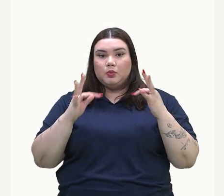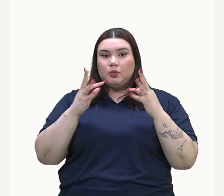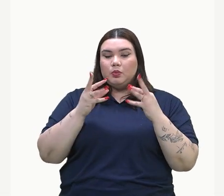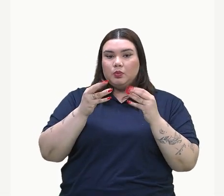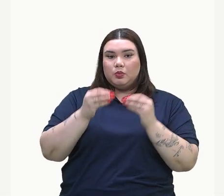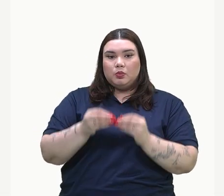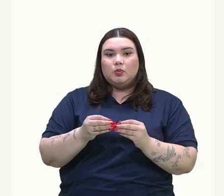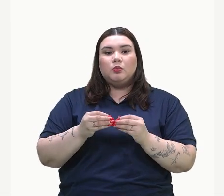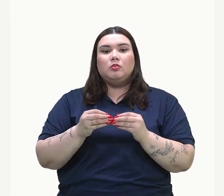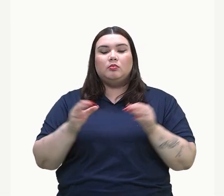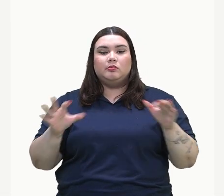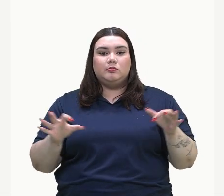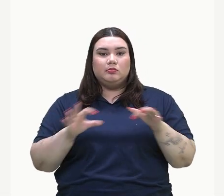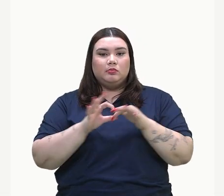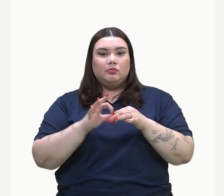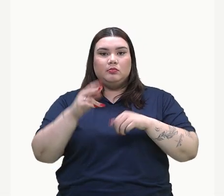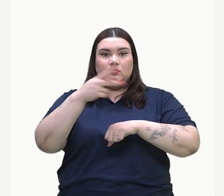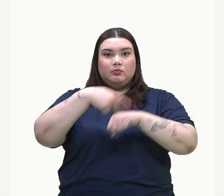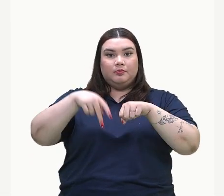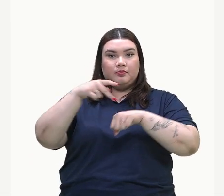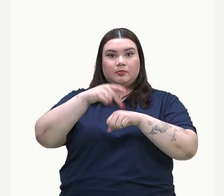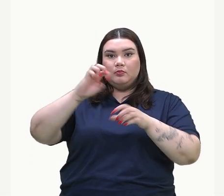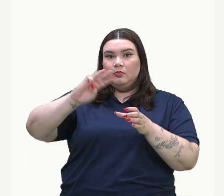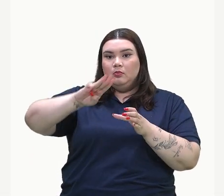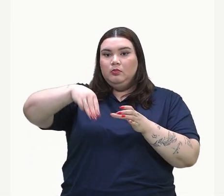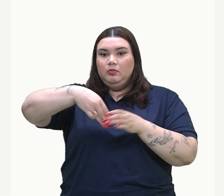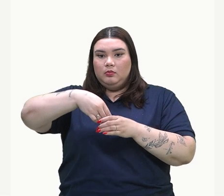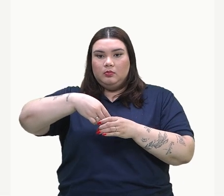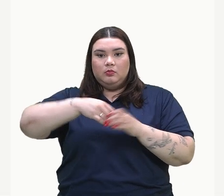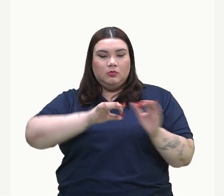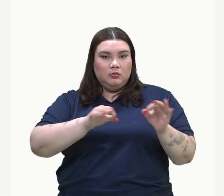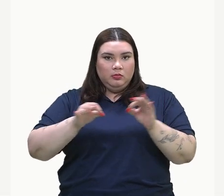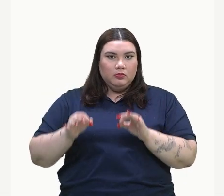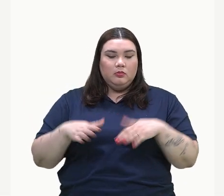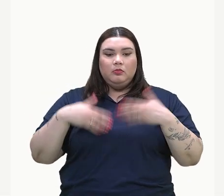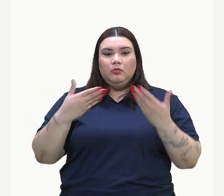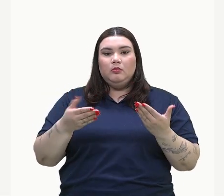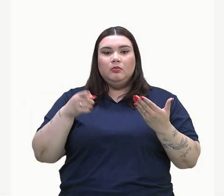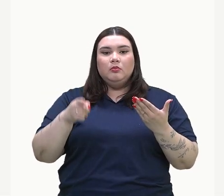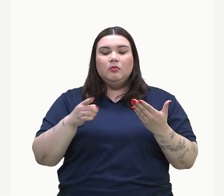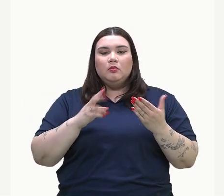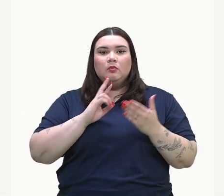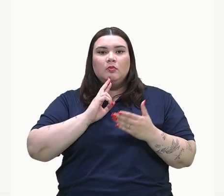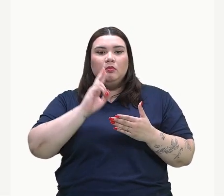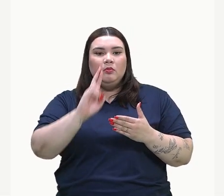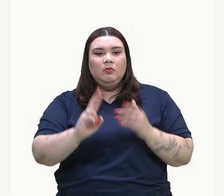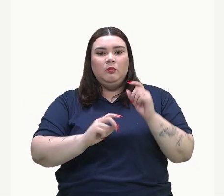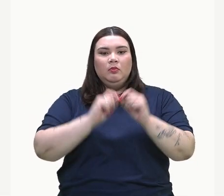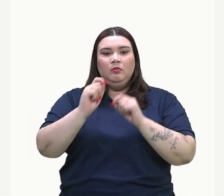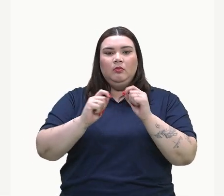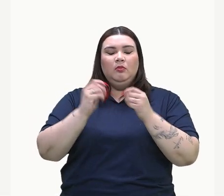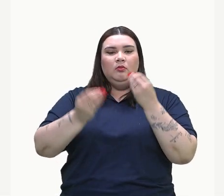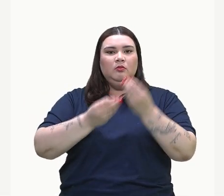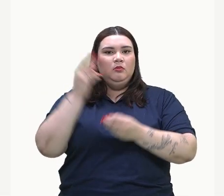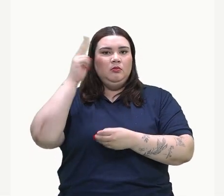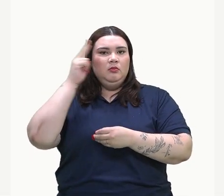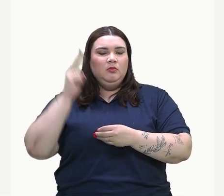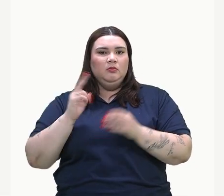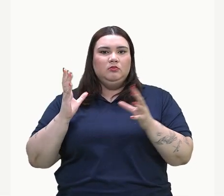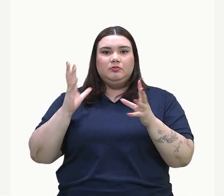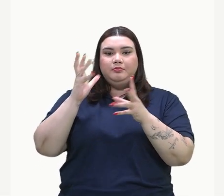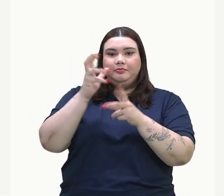isso entre os países membros, tá? E isso vai ser resultado aí de medidas históricas para